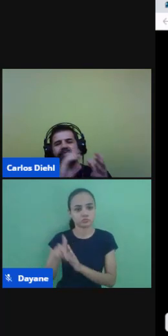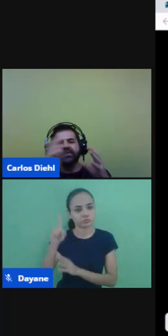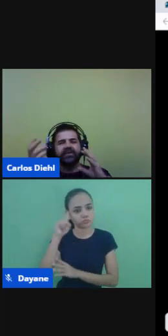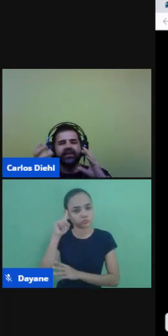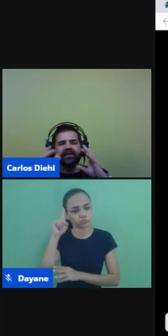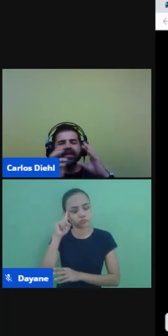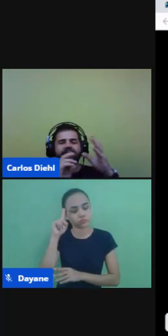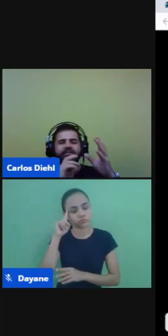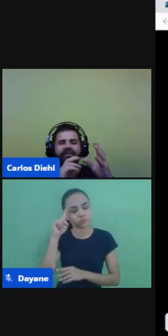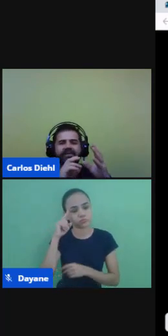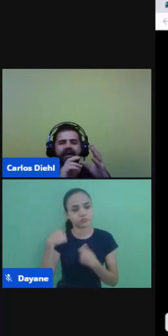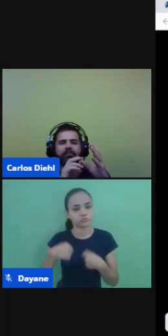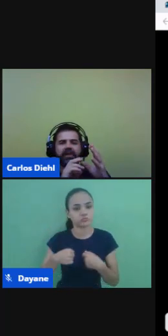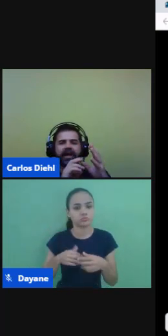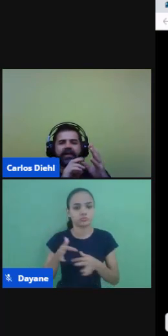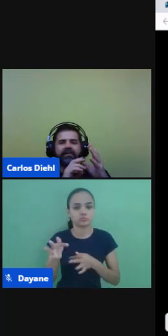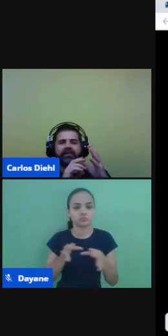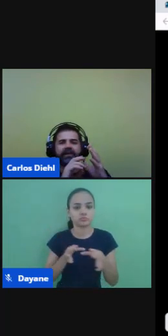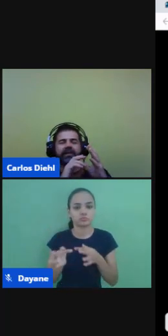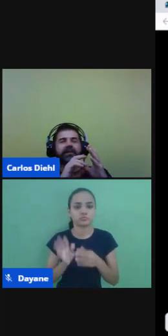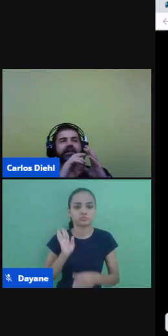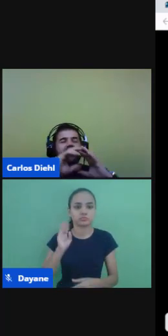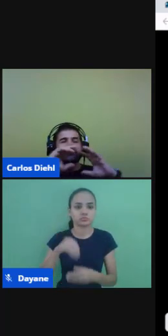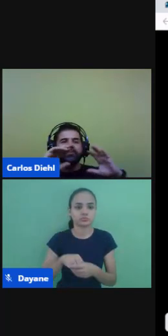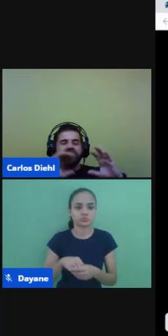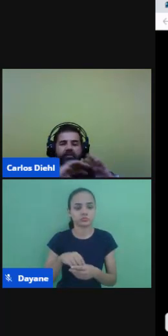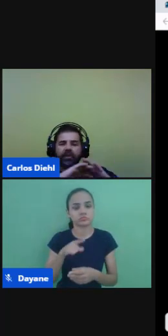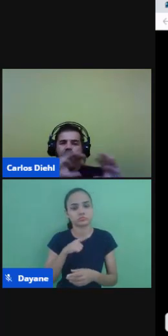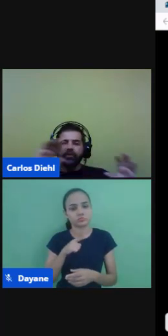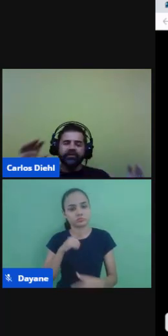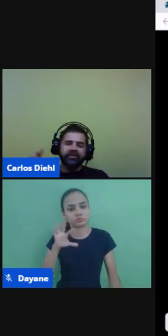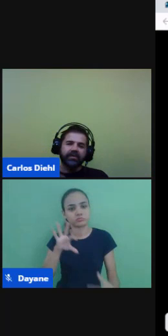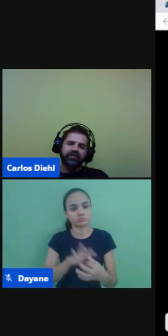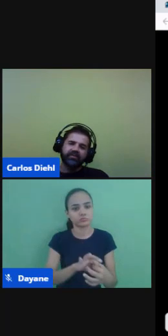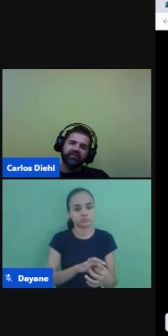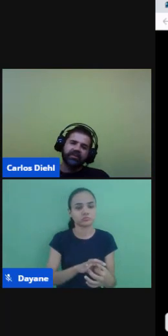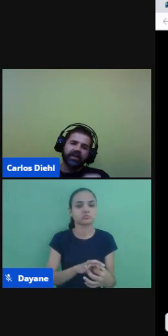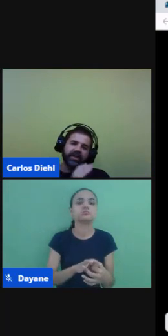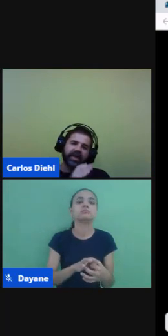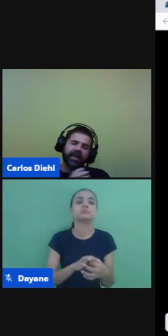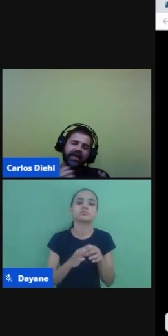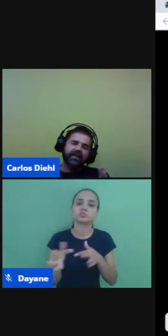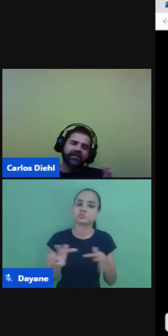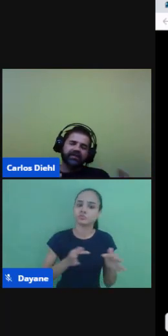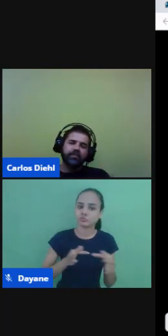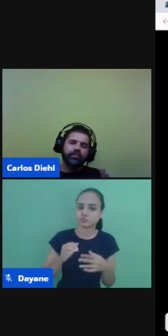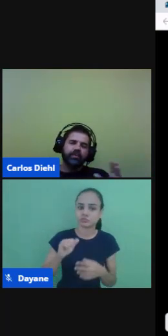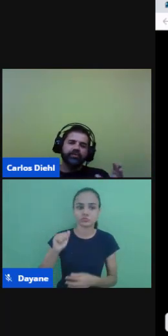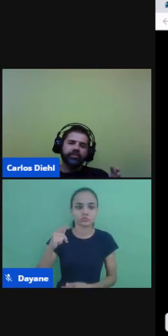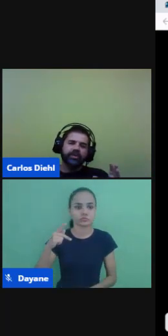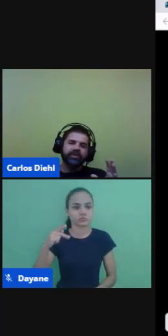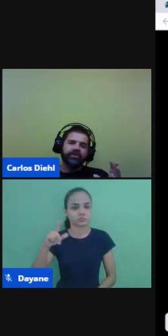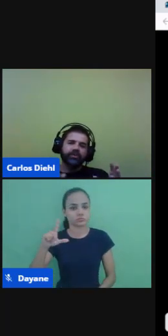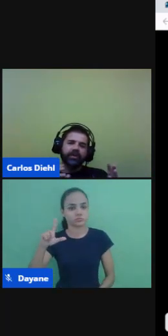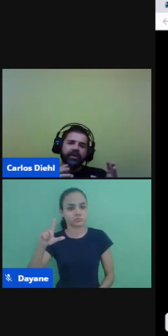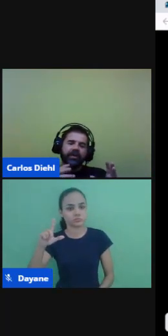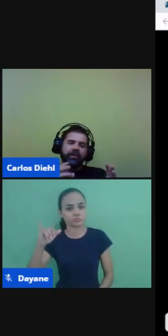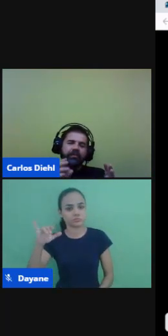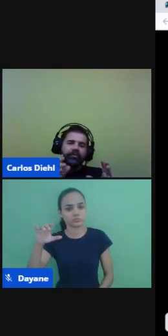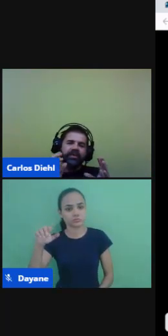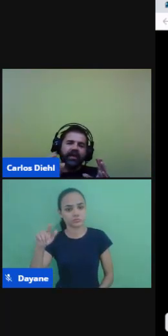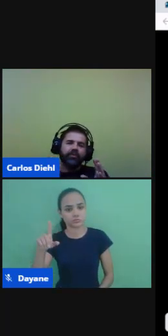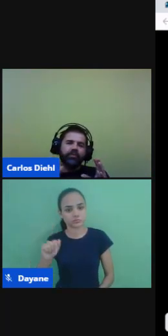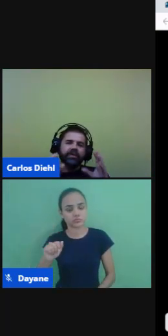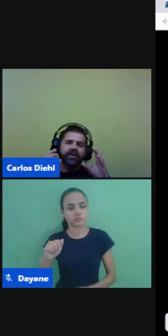necessitem de física, que tenha física aplicada, fazer uma composição sempre com o mesmo ritmo